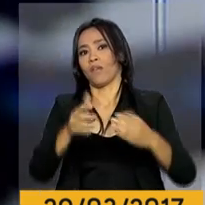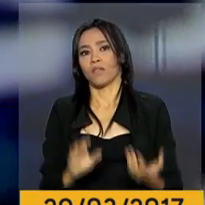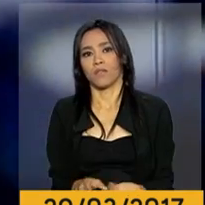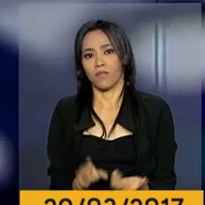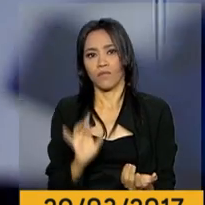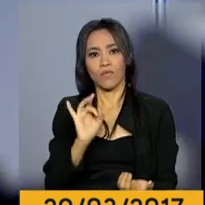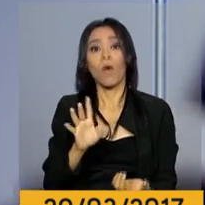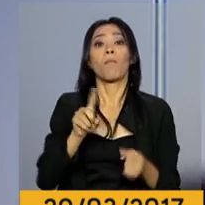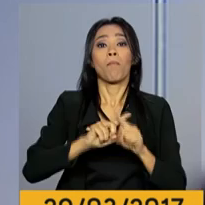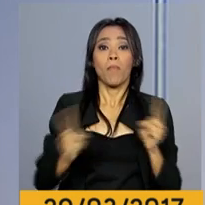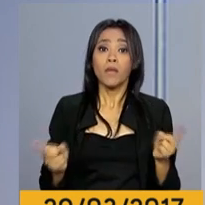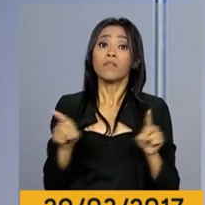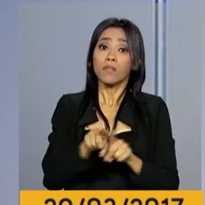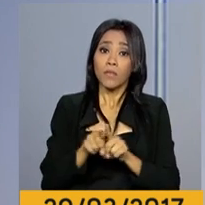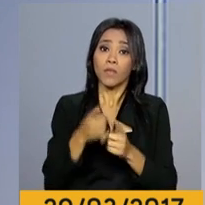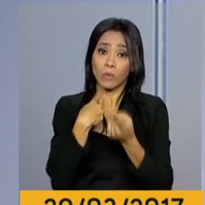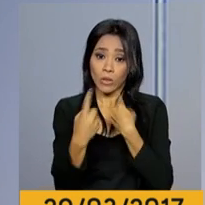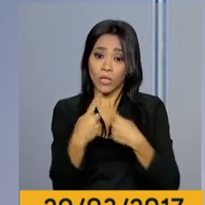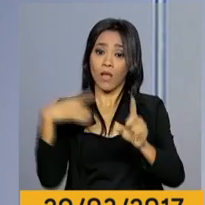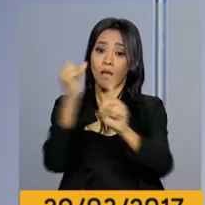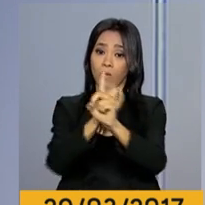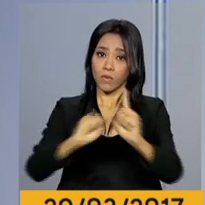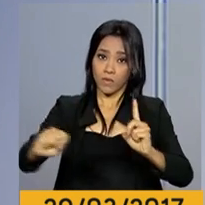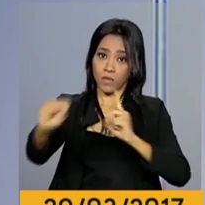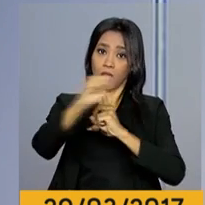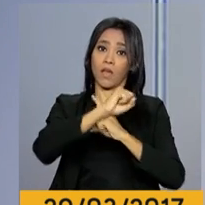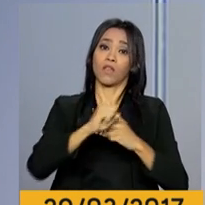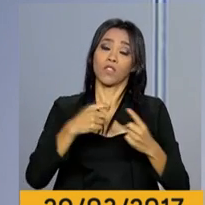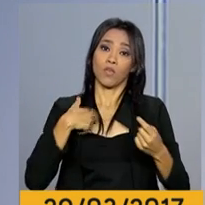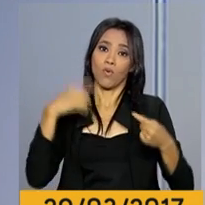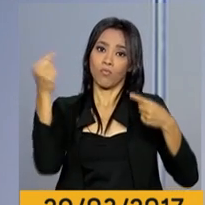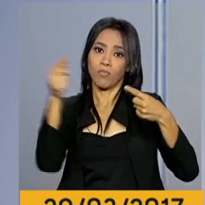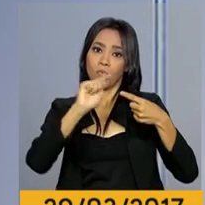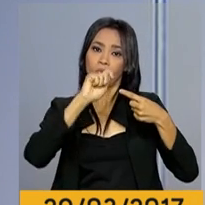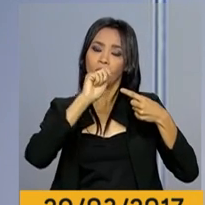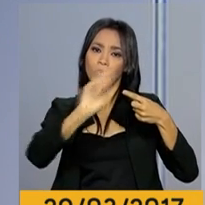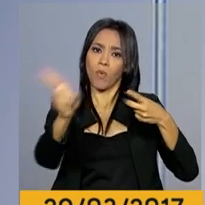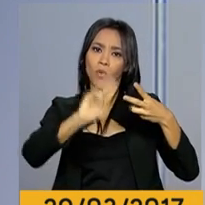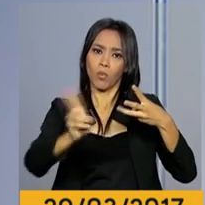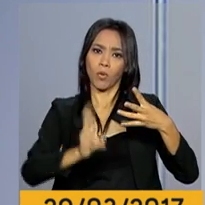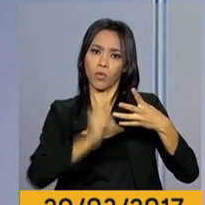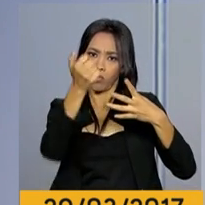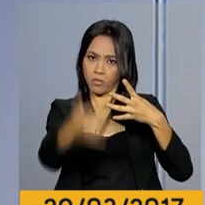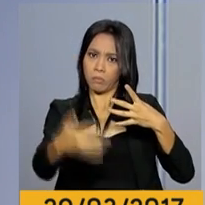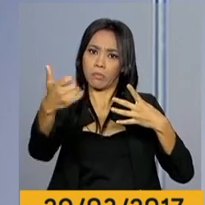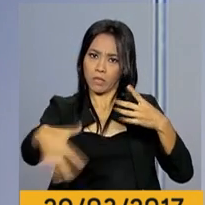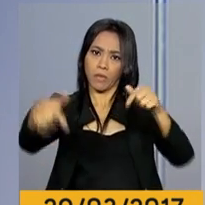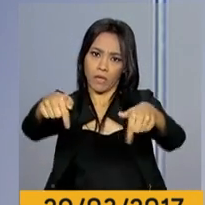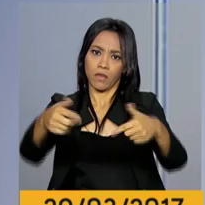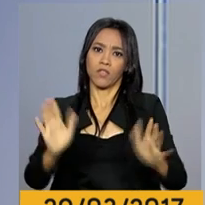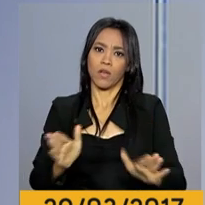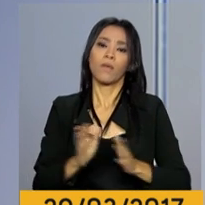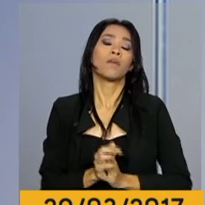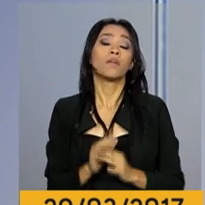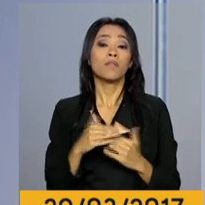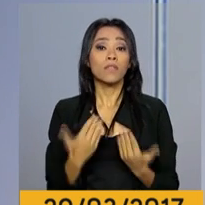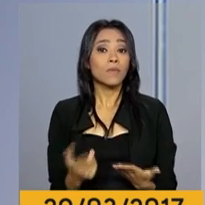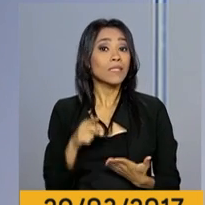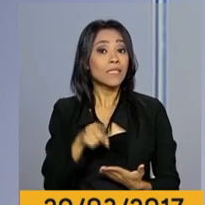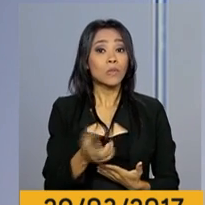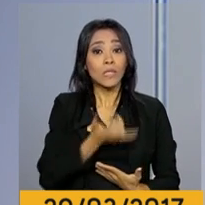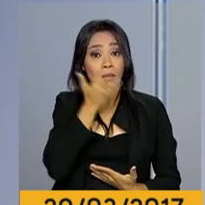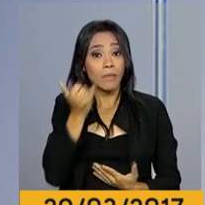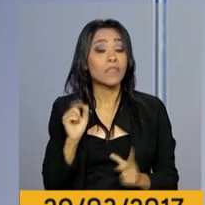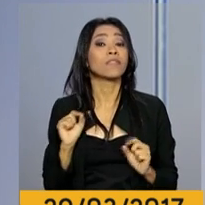diálogo com a sociedade e os setores que eu acabei de mencionar e como isto depende de lei